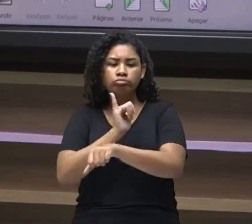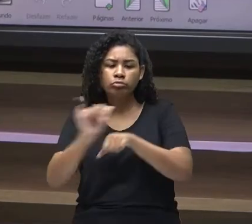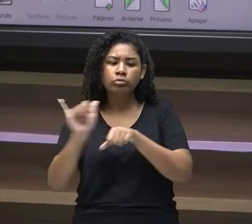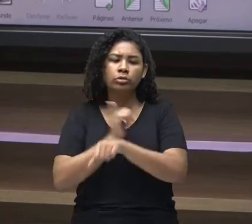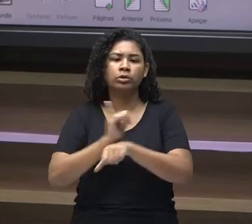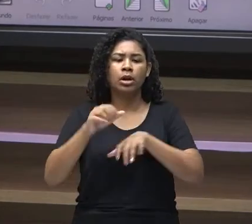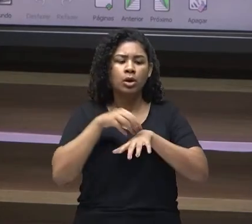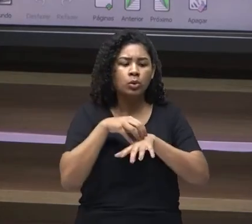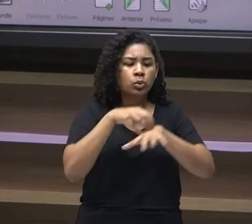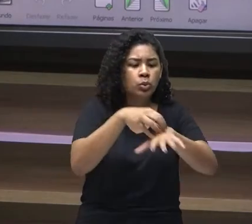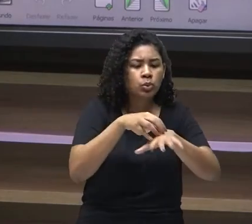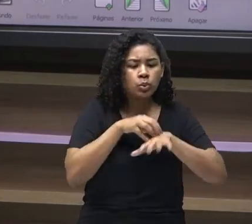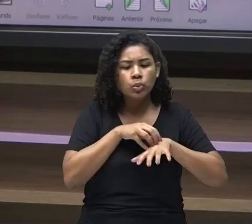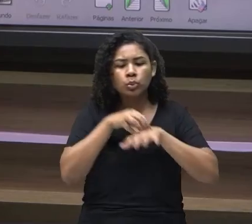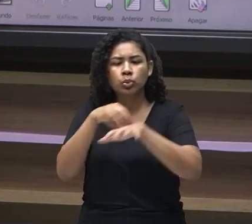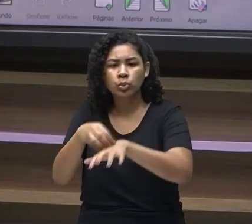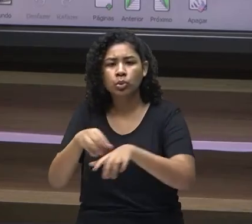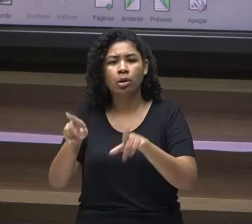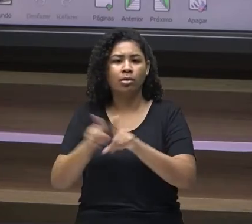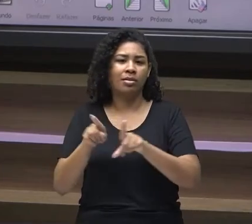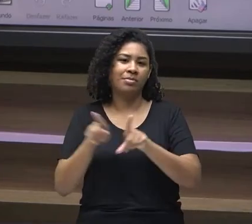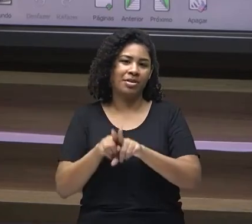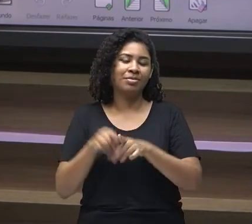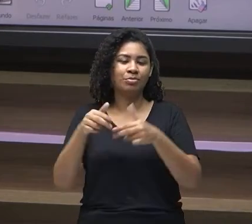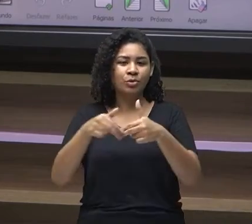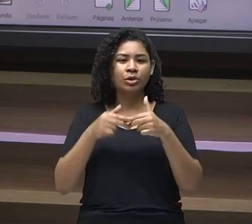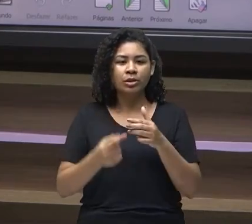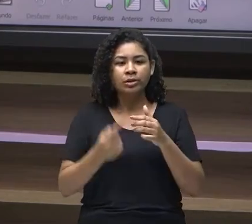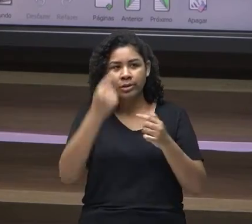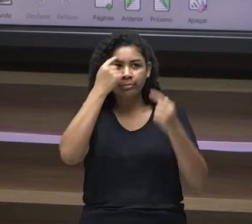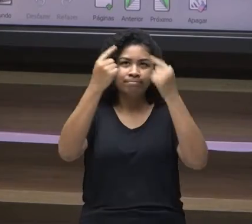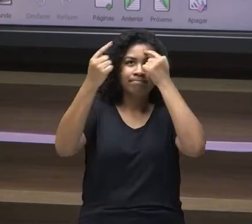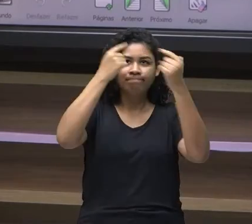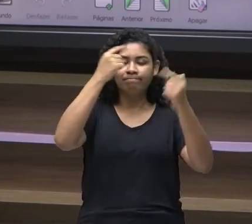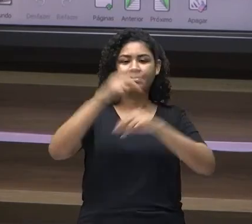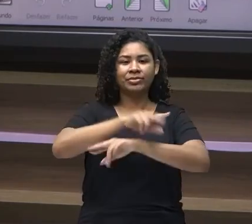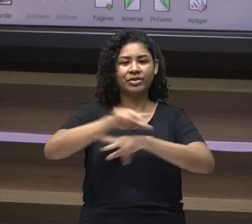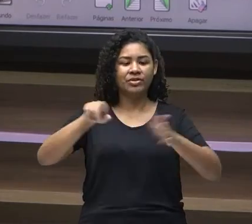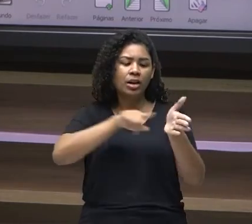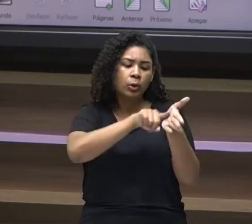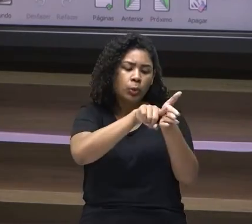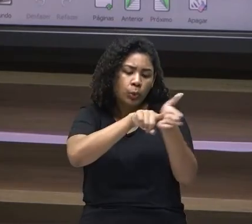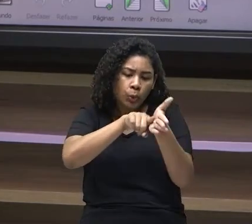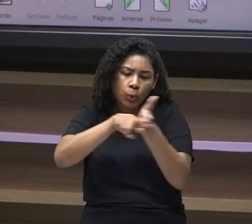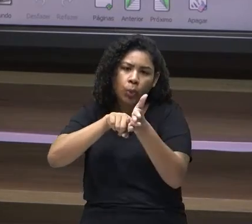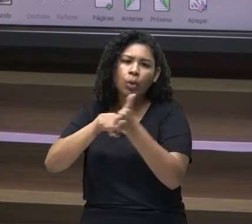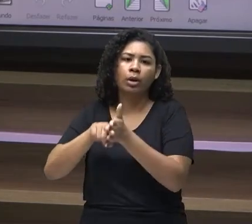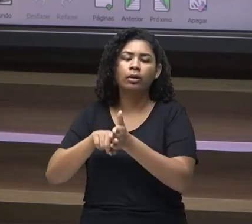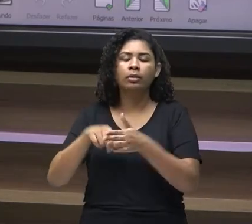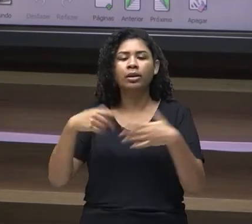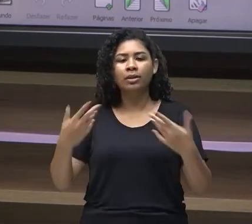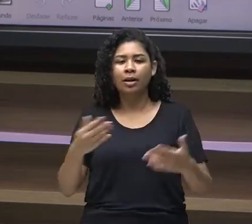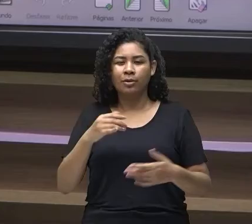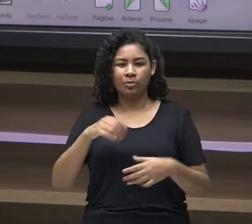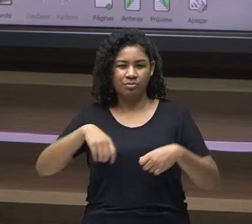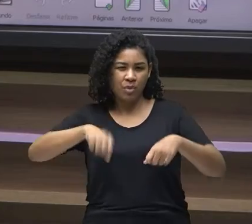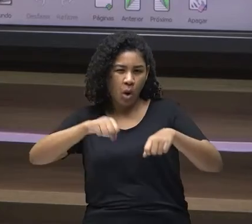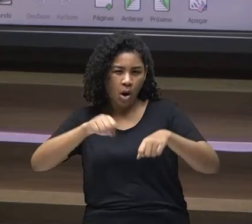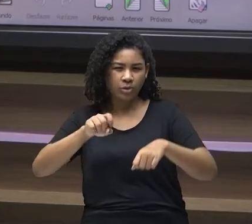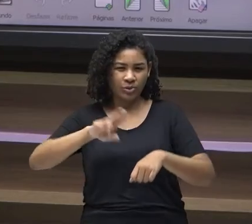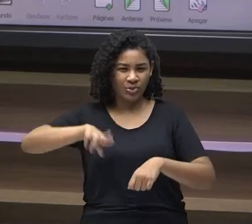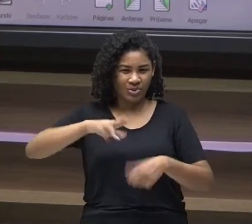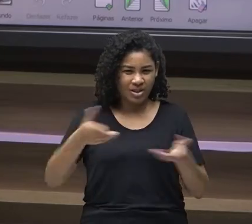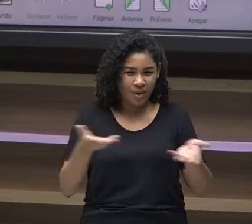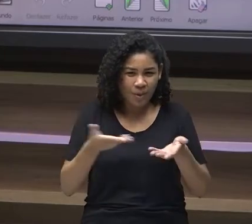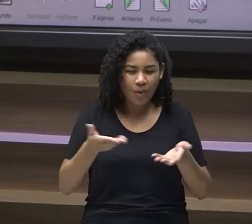com isso, né, várias descobertas foram acontecendo. Então, antes de chegar naquele carro, naquela moto que é utilizado hoje